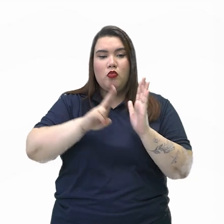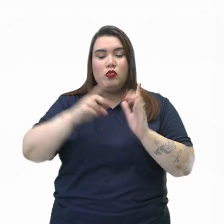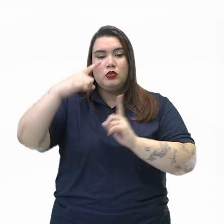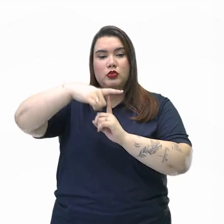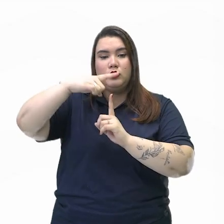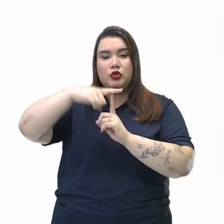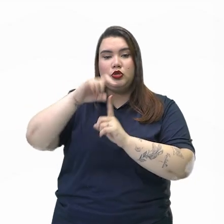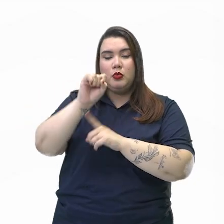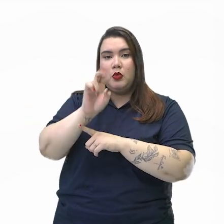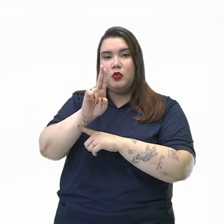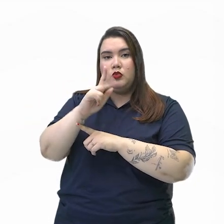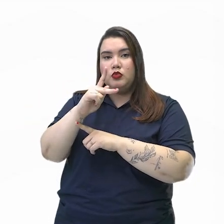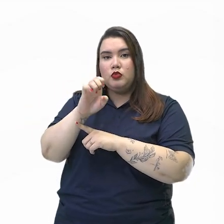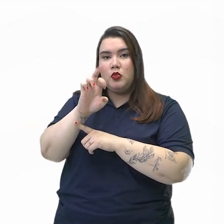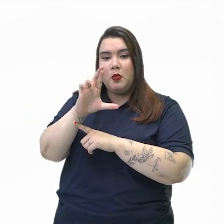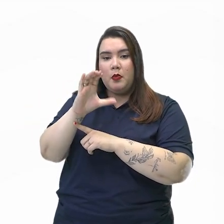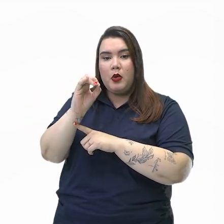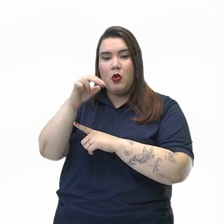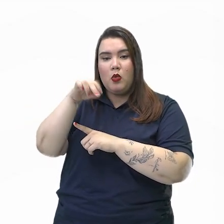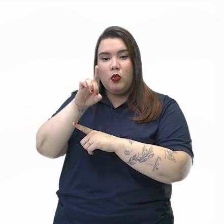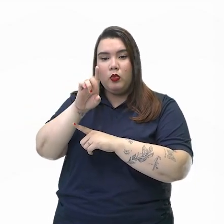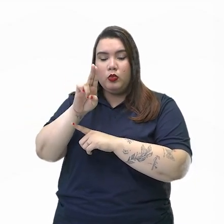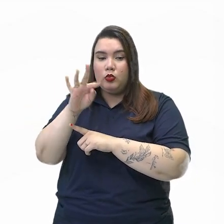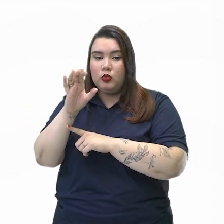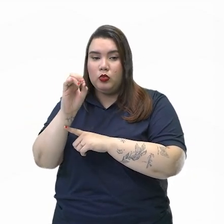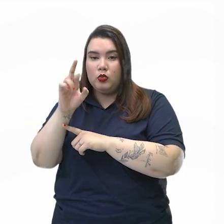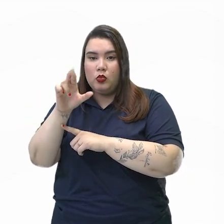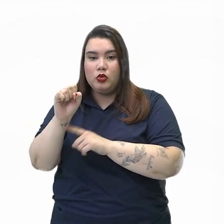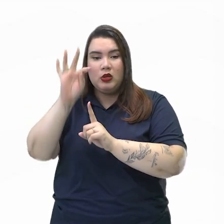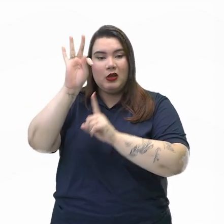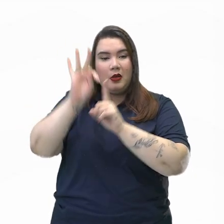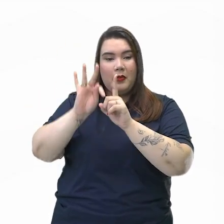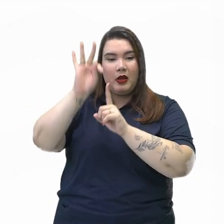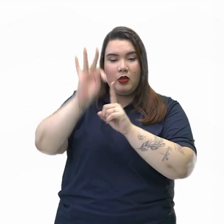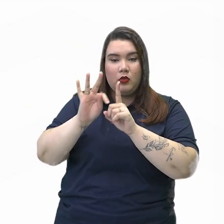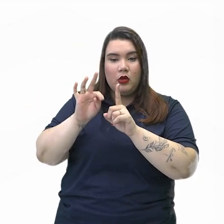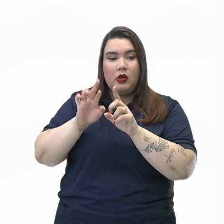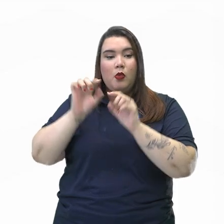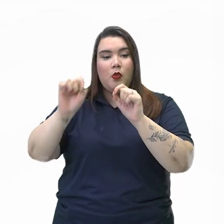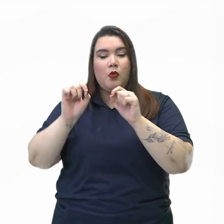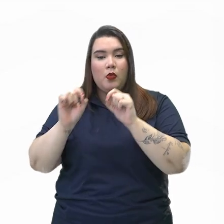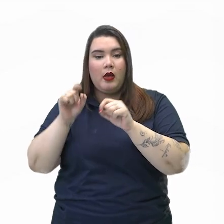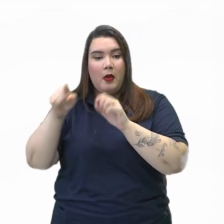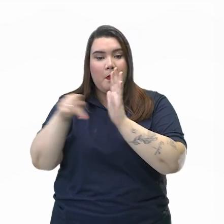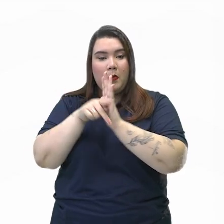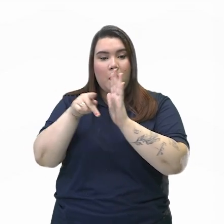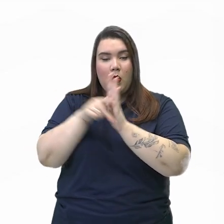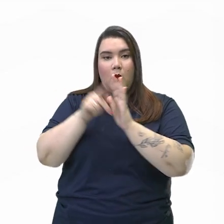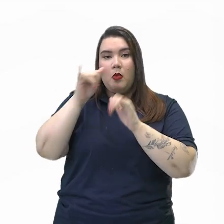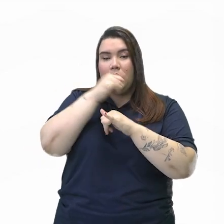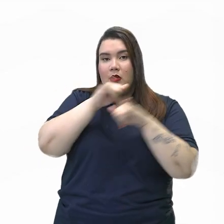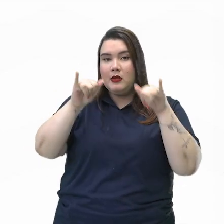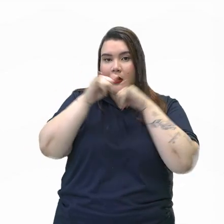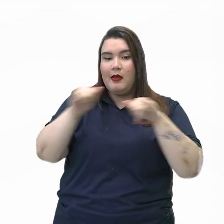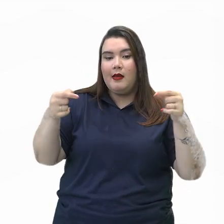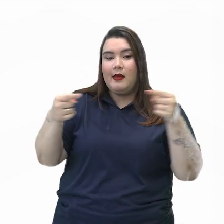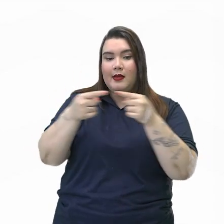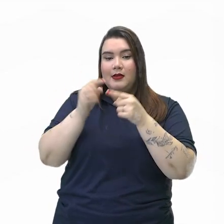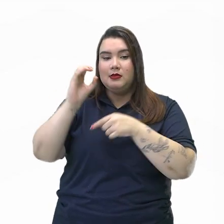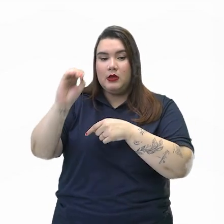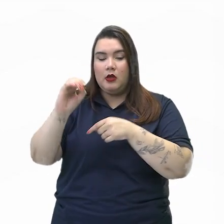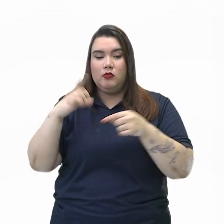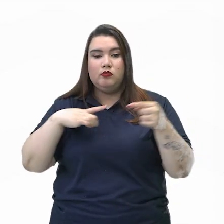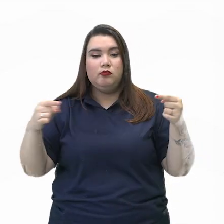de temperatura crítica, aquela na qual a resistência elétrica é igual a zero, atingida quando